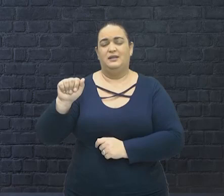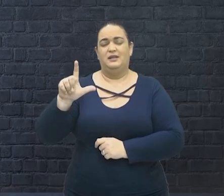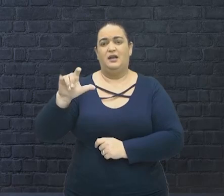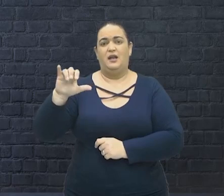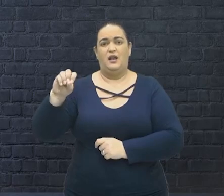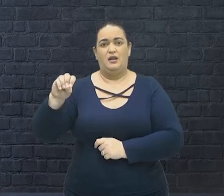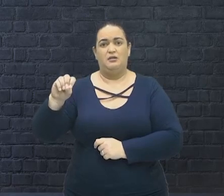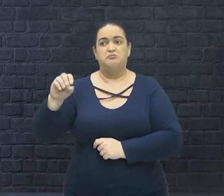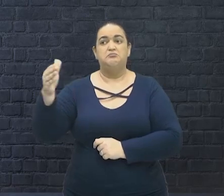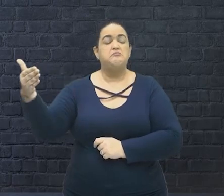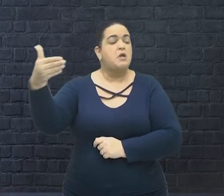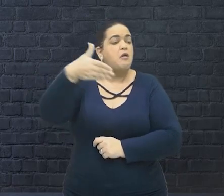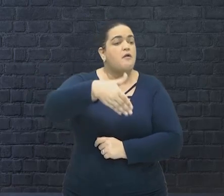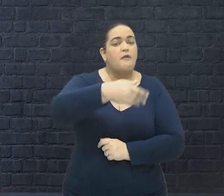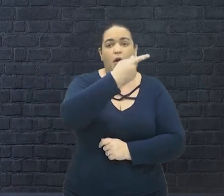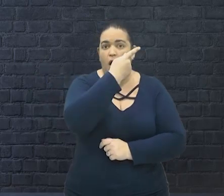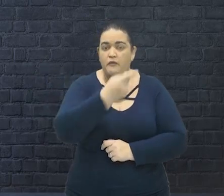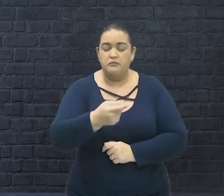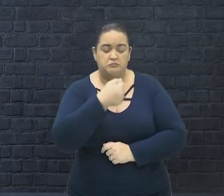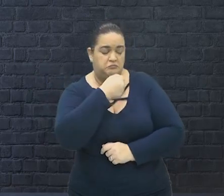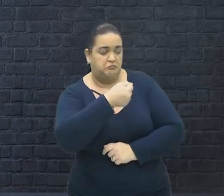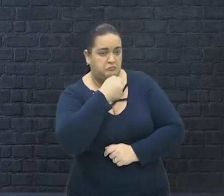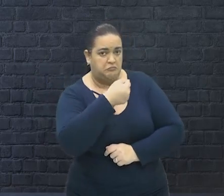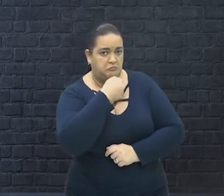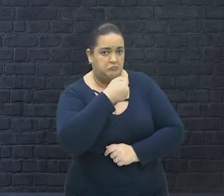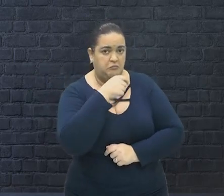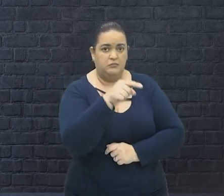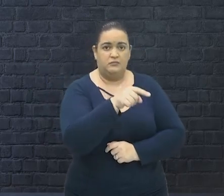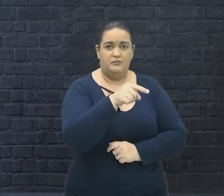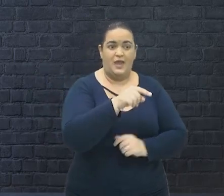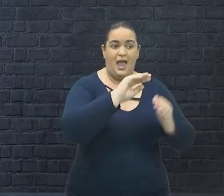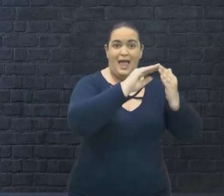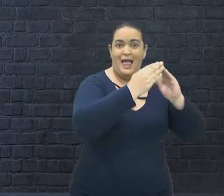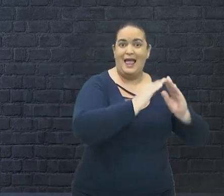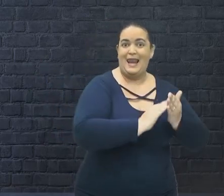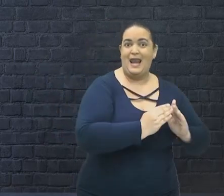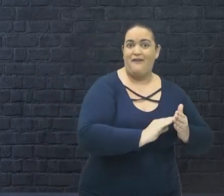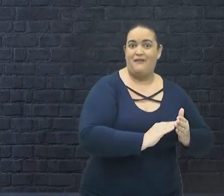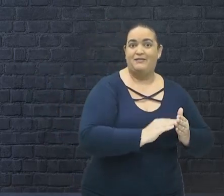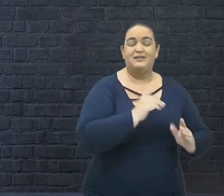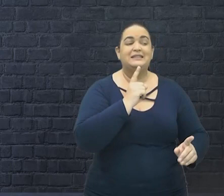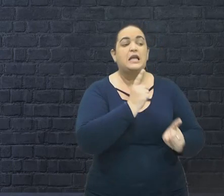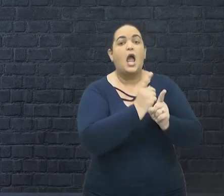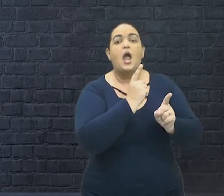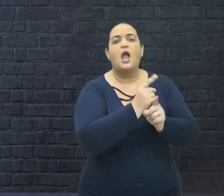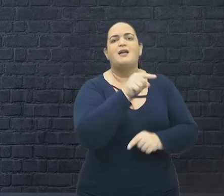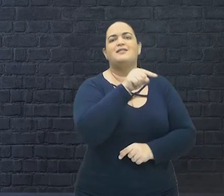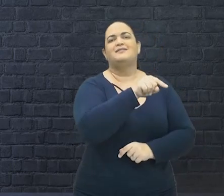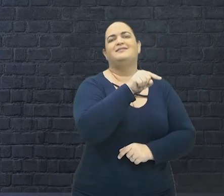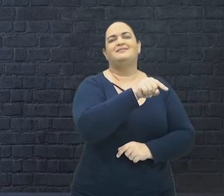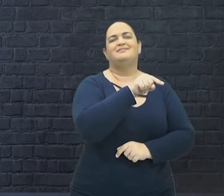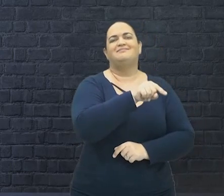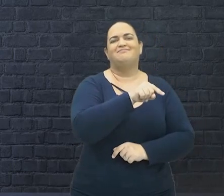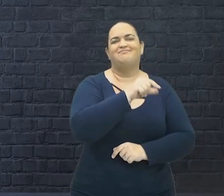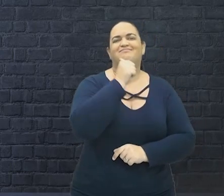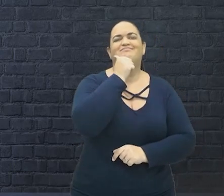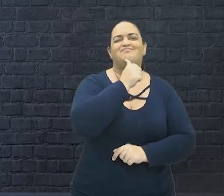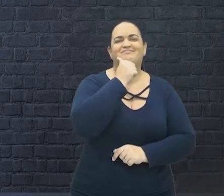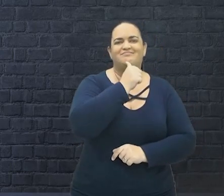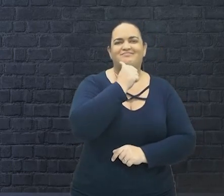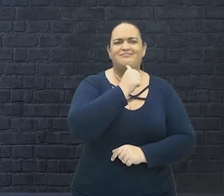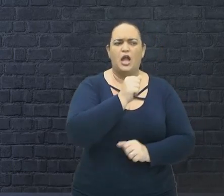chamado Audálio Dantas foi visitar, foi fazer uma reportagem na favela do Canindé